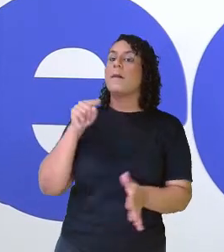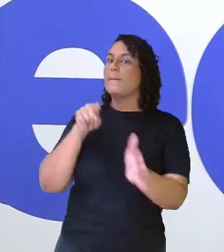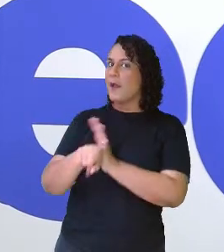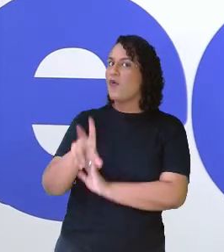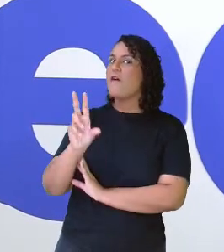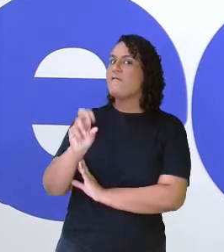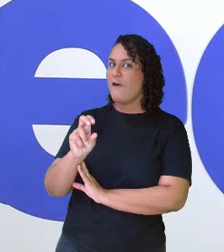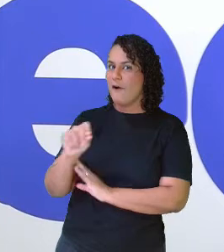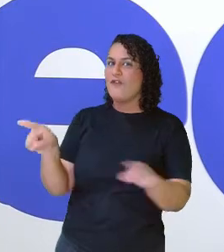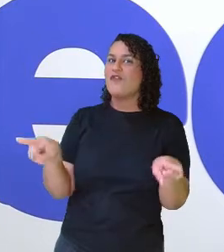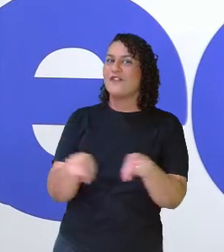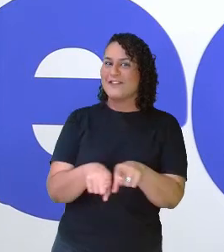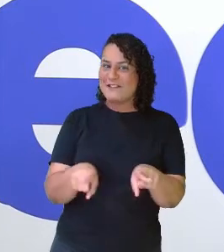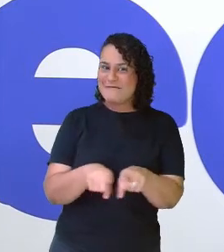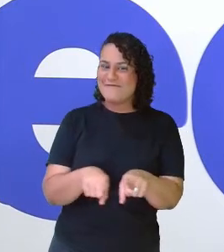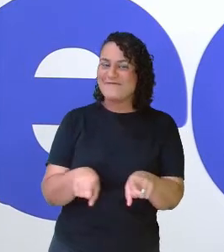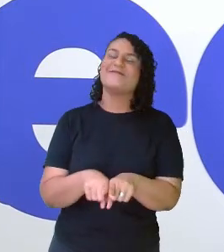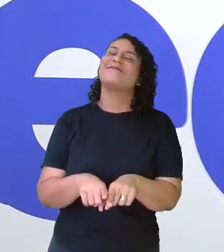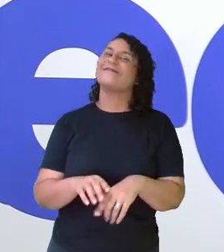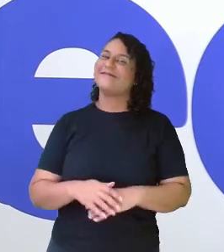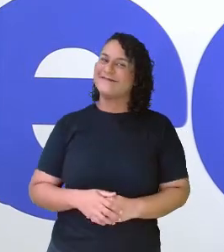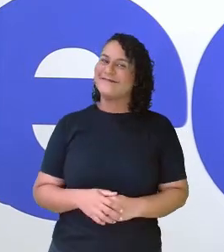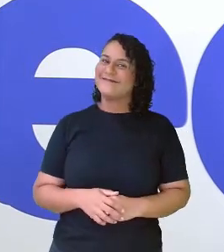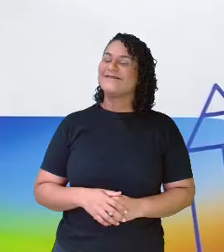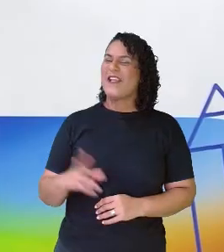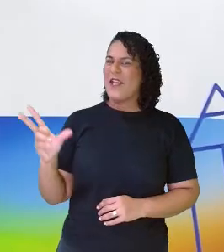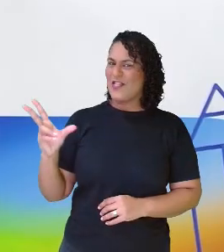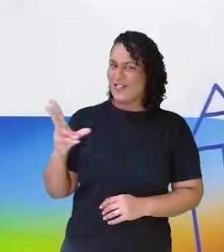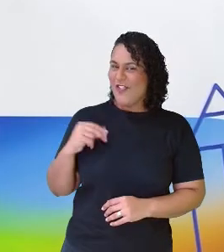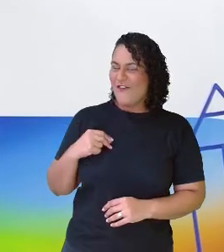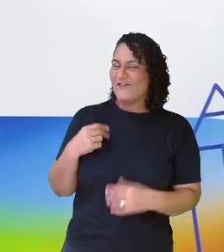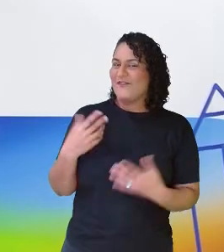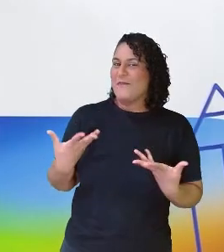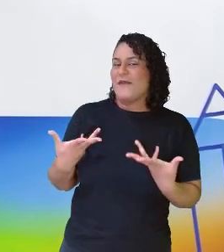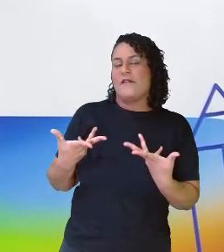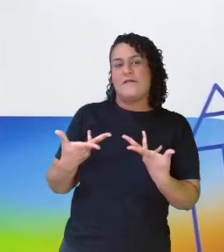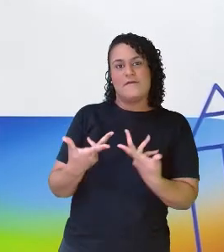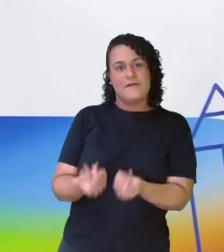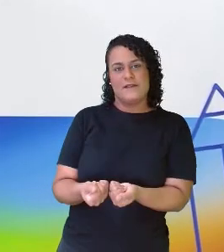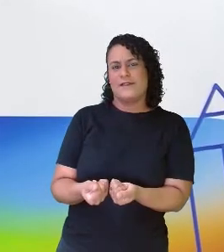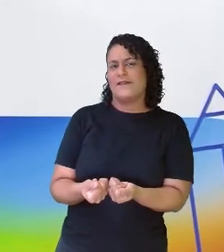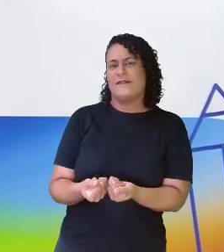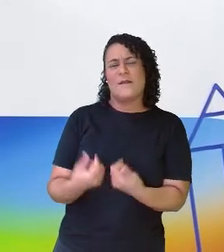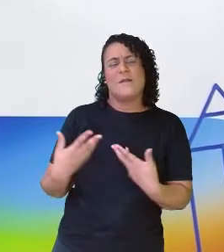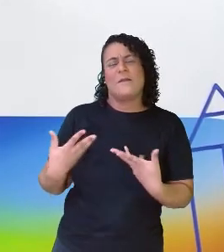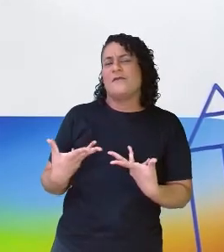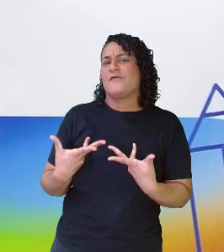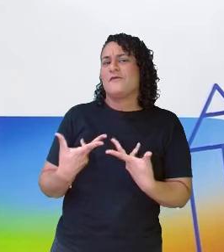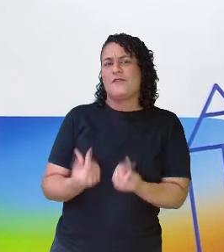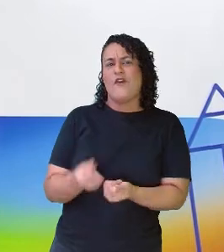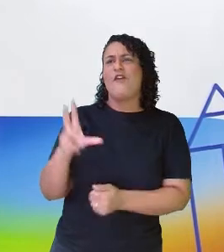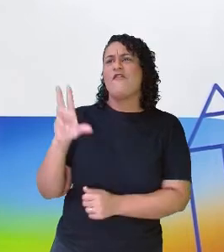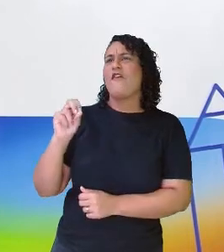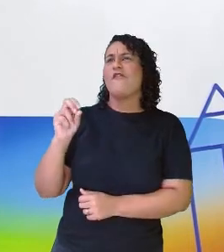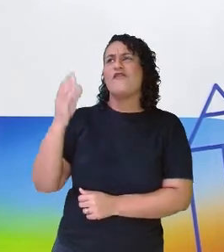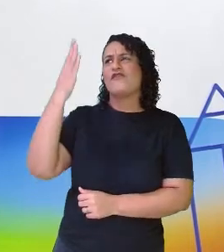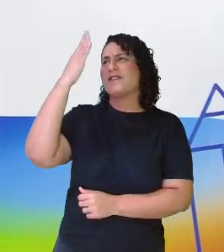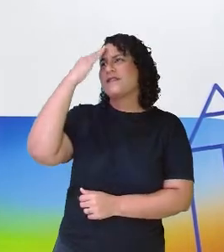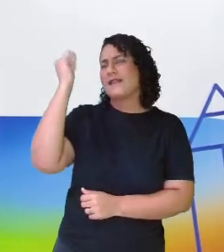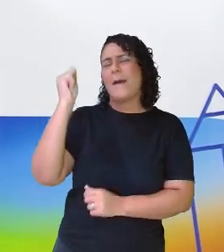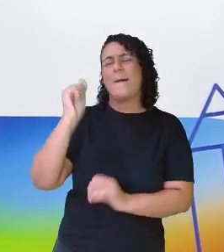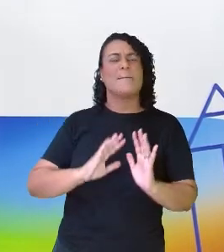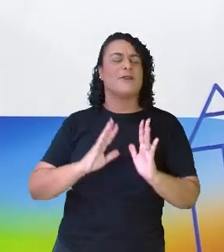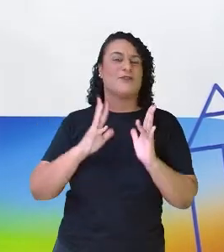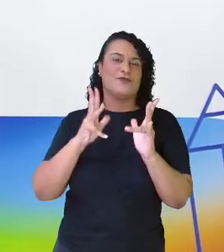Então, olha lá. Olha aí, tá vendo que maravilha? É uma ótima fonte, minha gente. Eles sabem tudo, conhecem